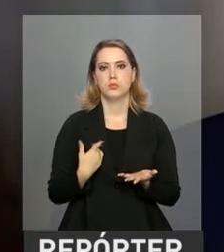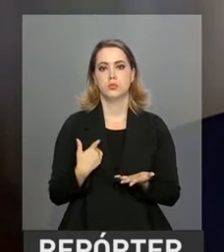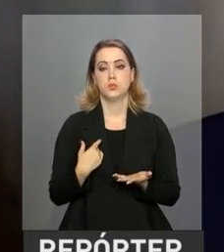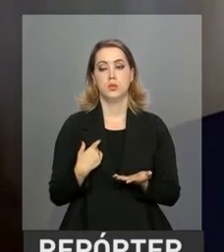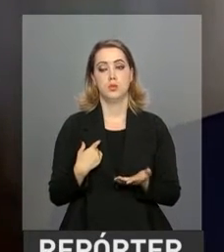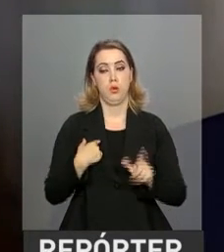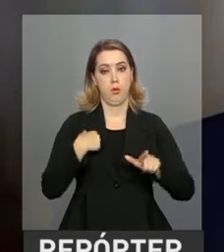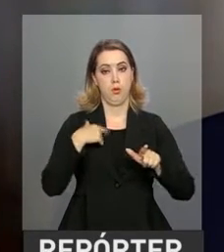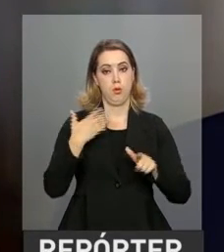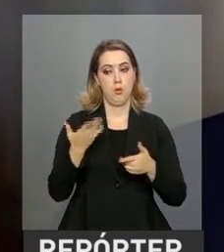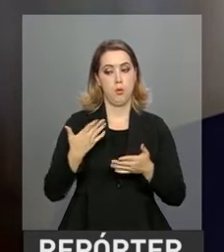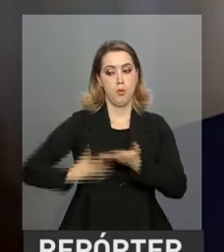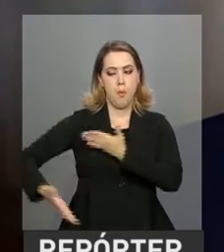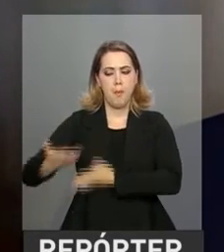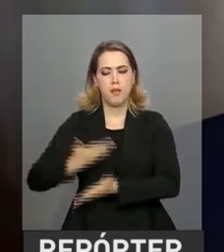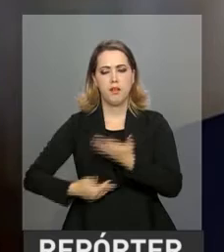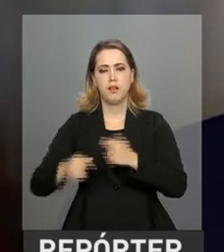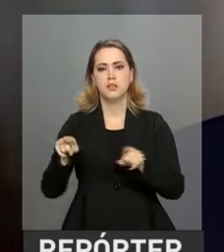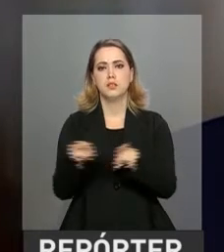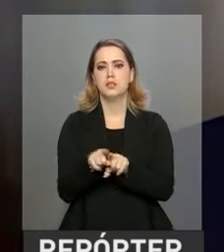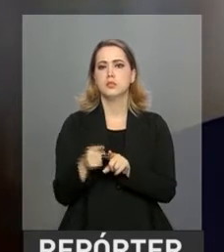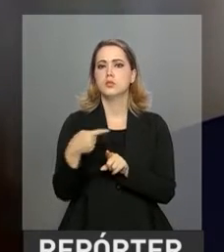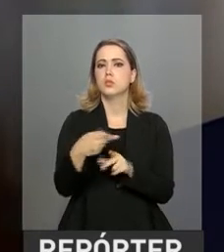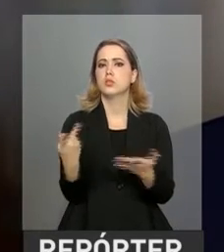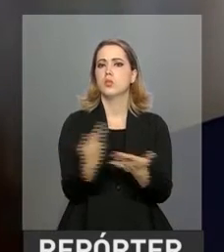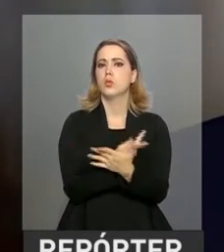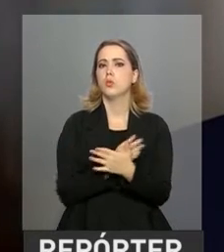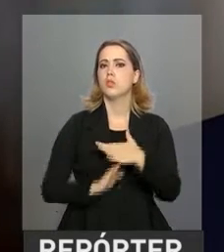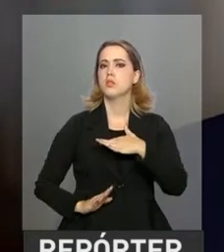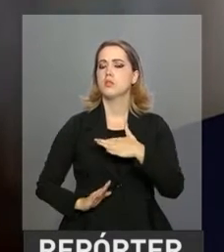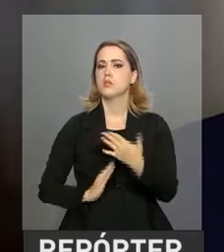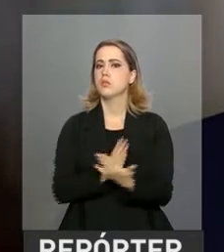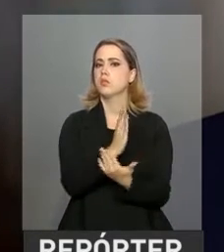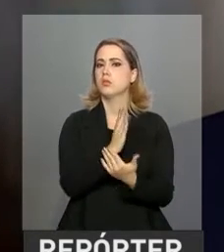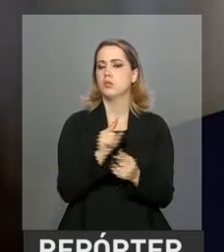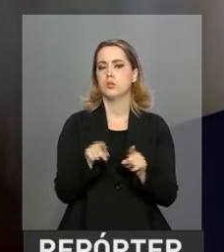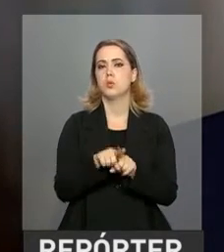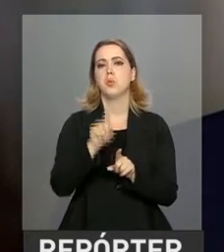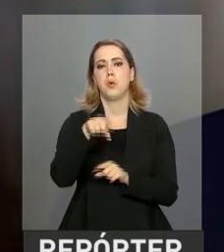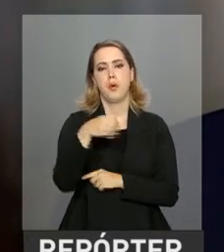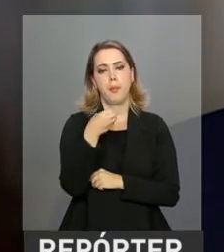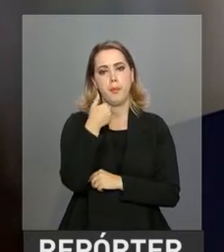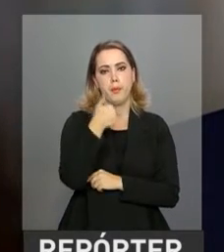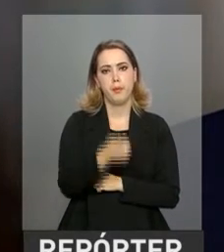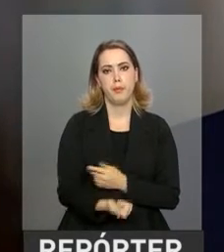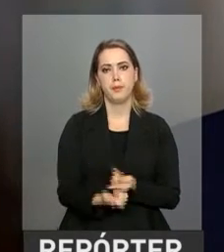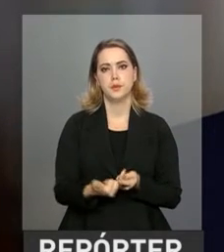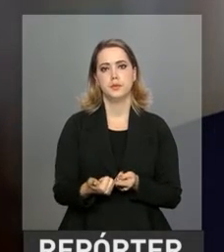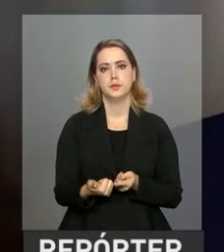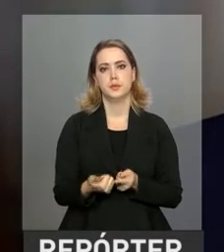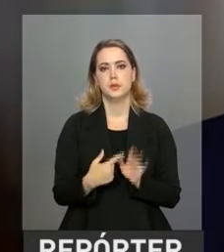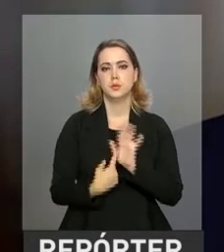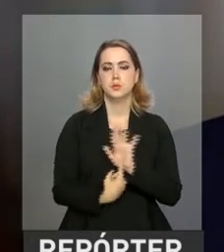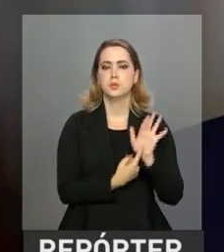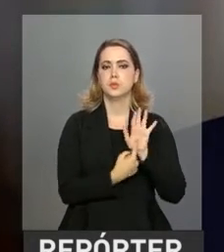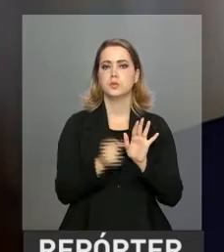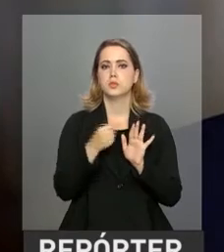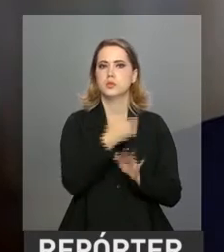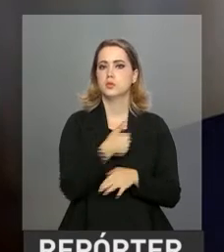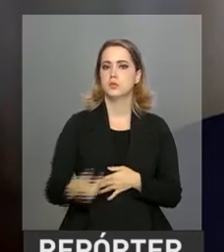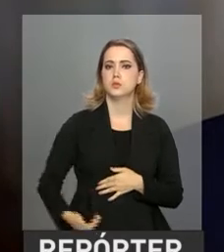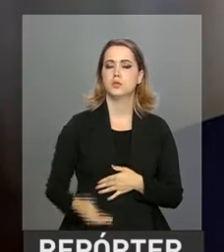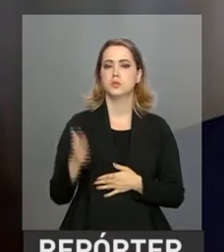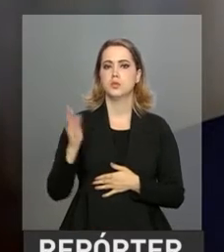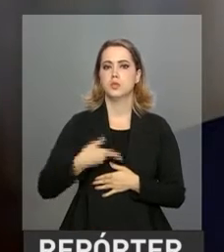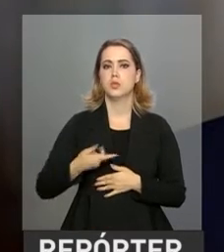do mercado a esse evento é muito positivo é muito importante demonstrando que o governo está